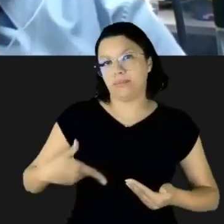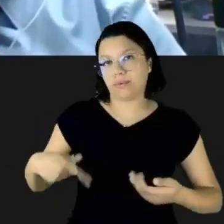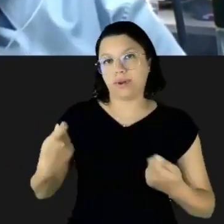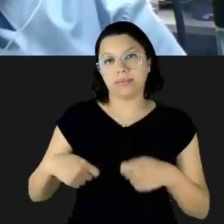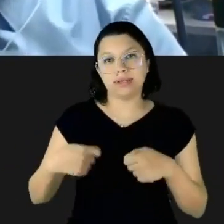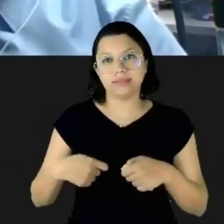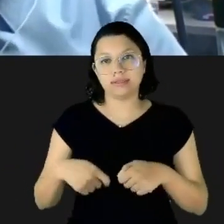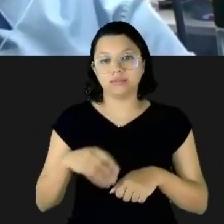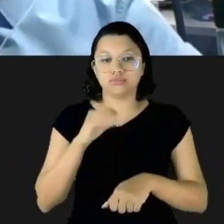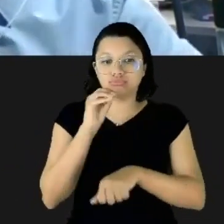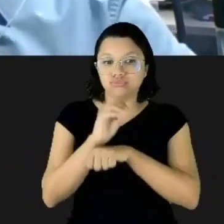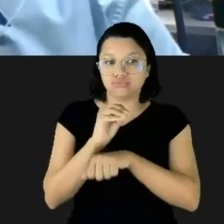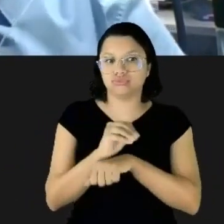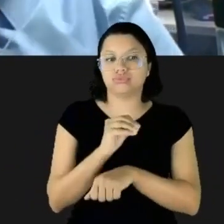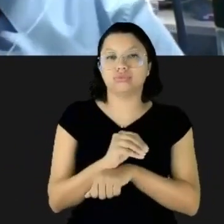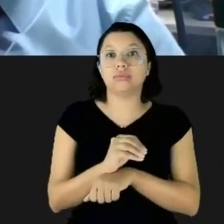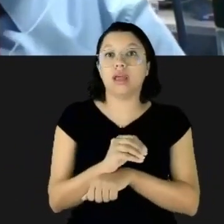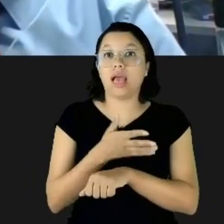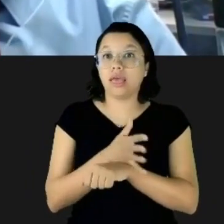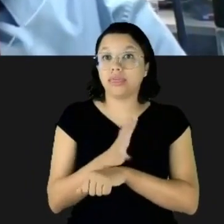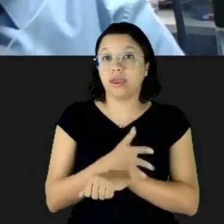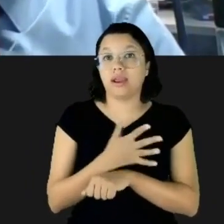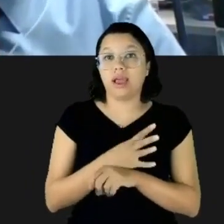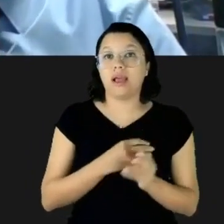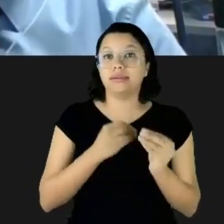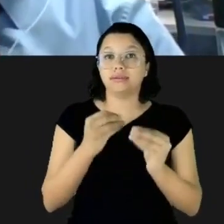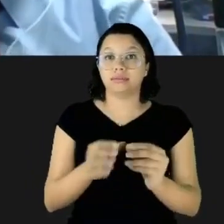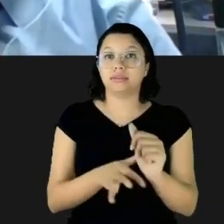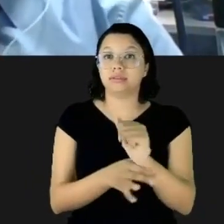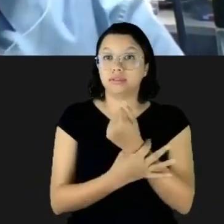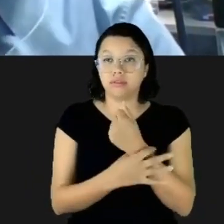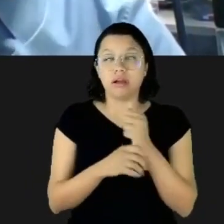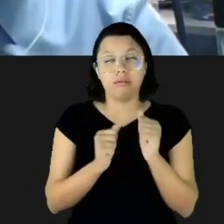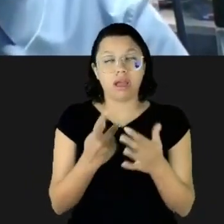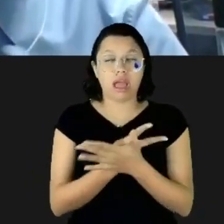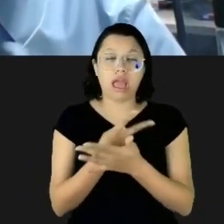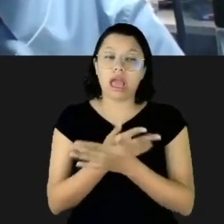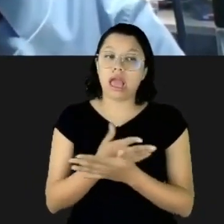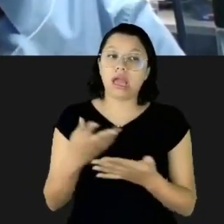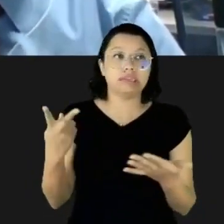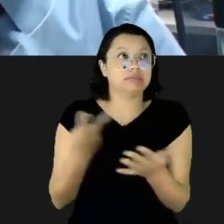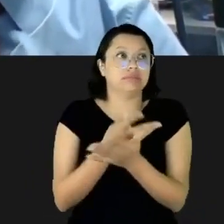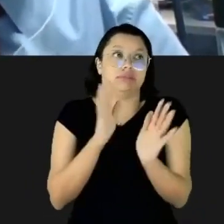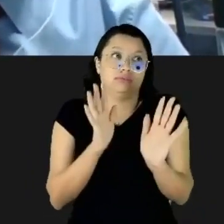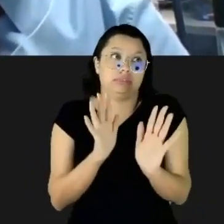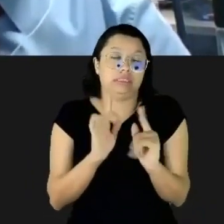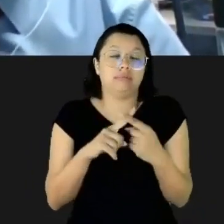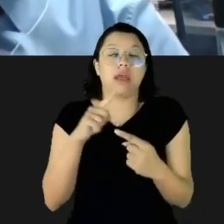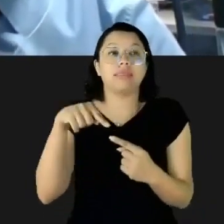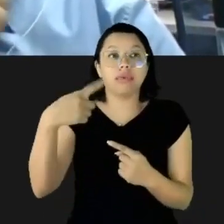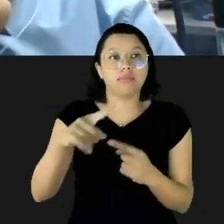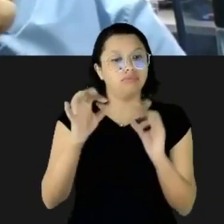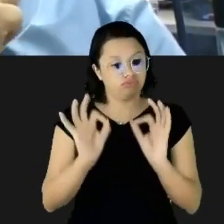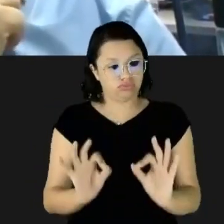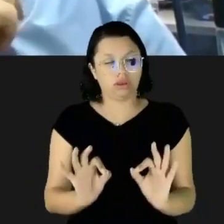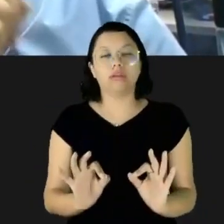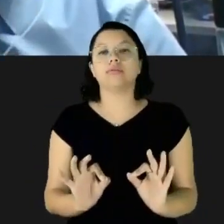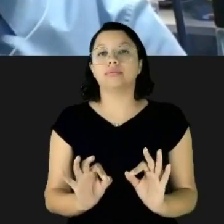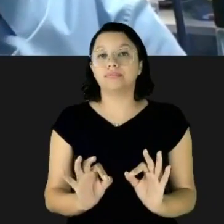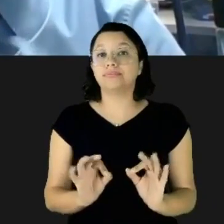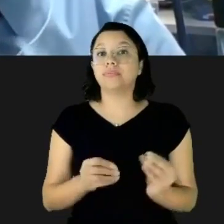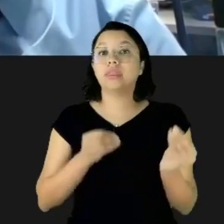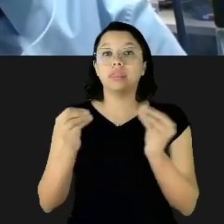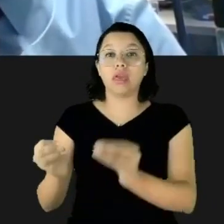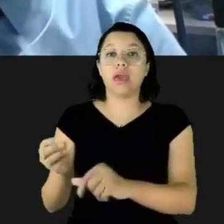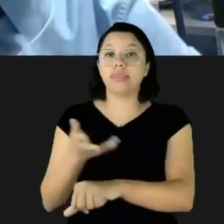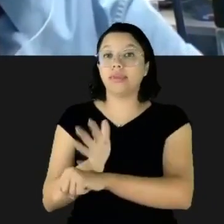nós precisamos dar segurança para eles errarem e depois acertarem, dar treinamento, nós